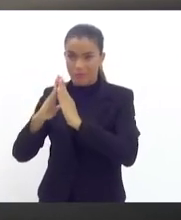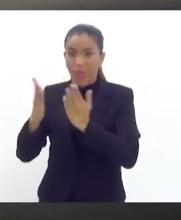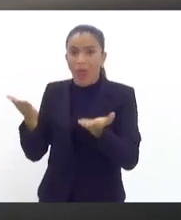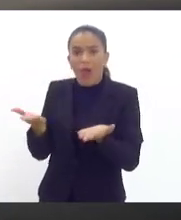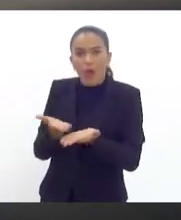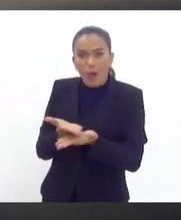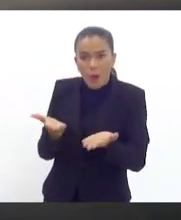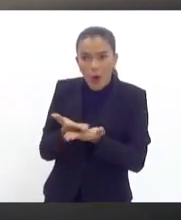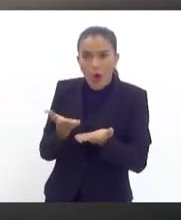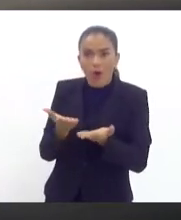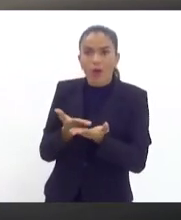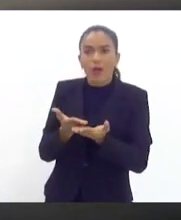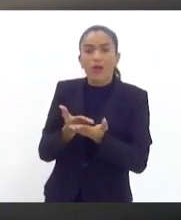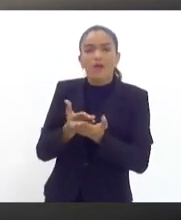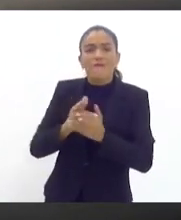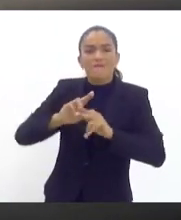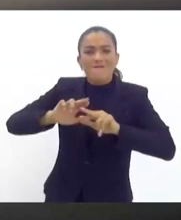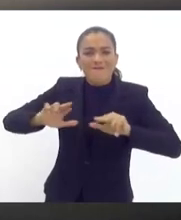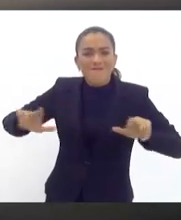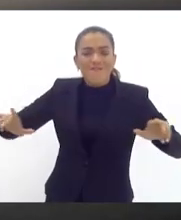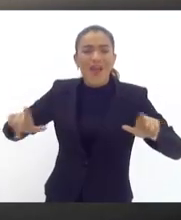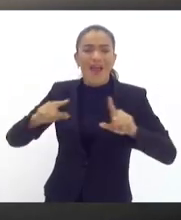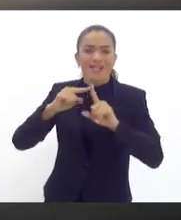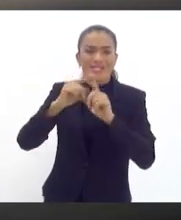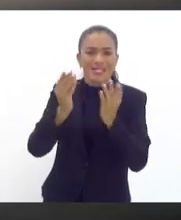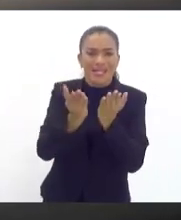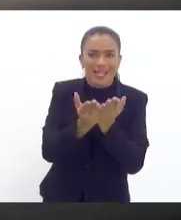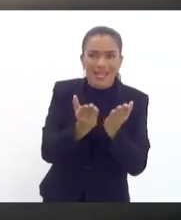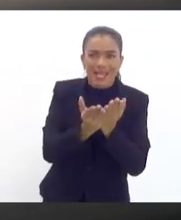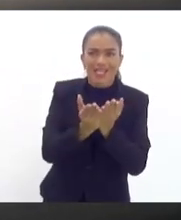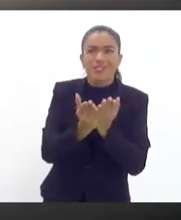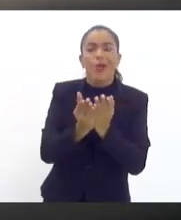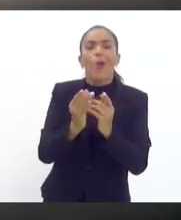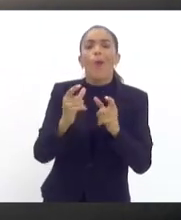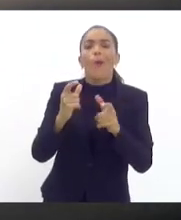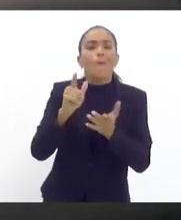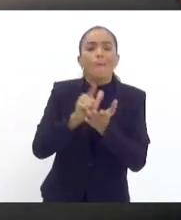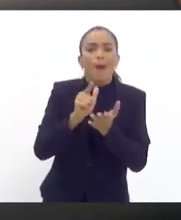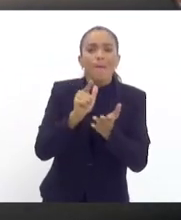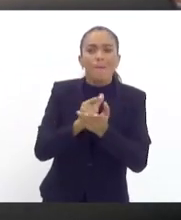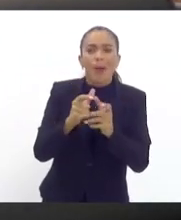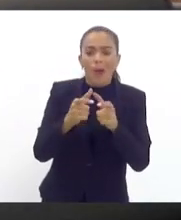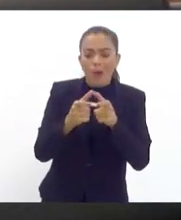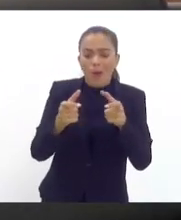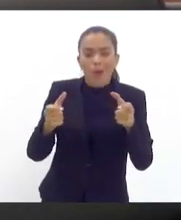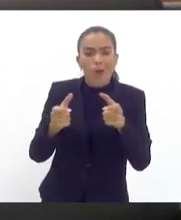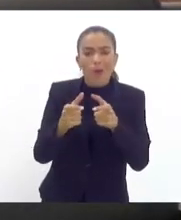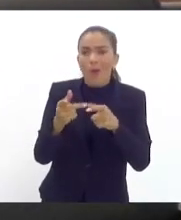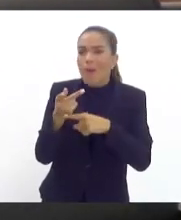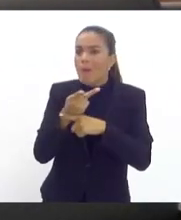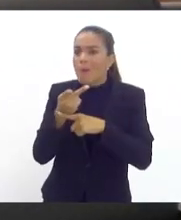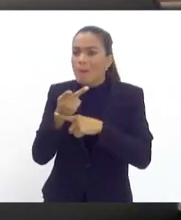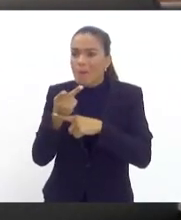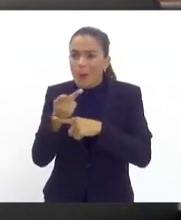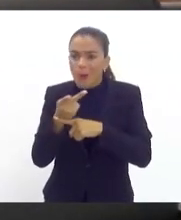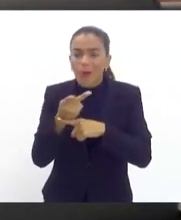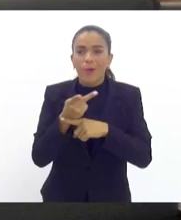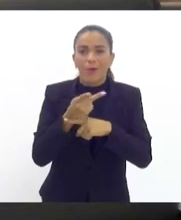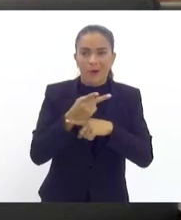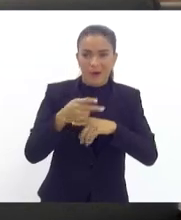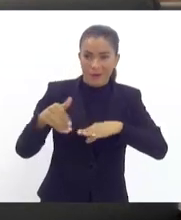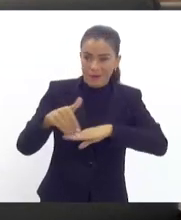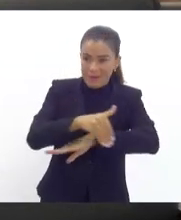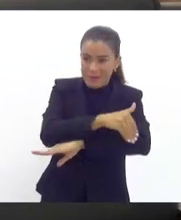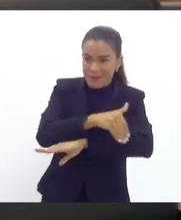eles vem de várias igrejas de vários locais com papelzinho na mão procurando o endereço tá